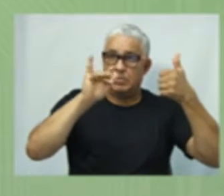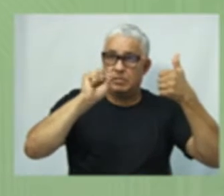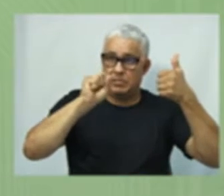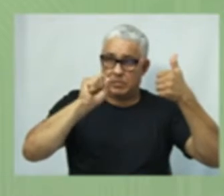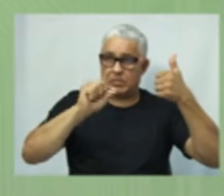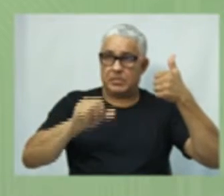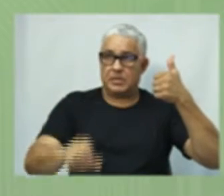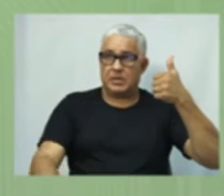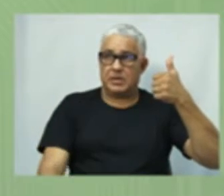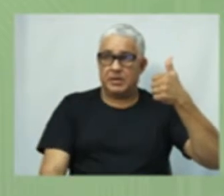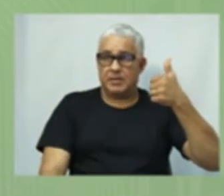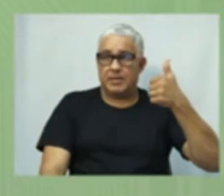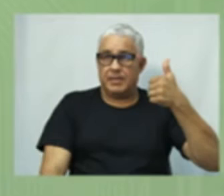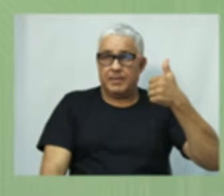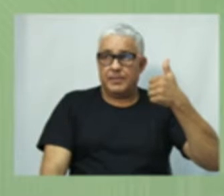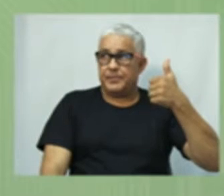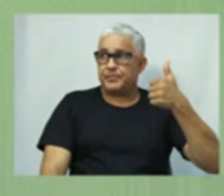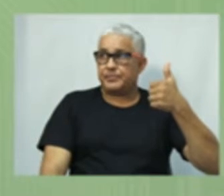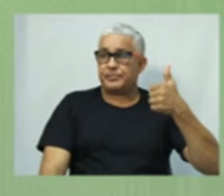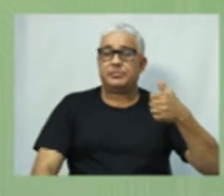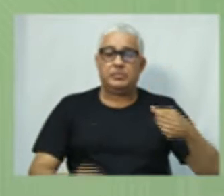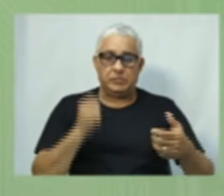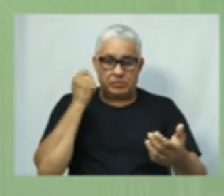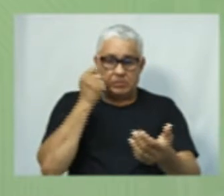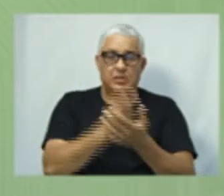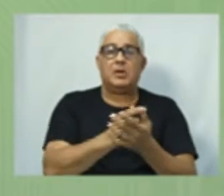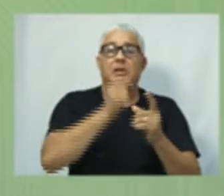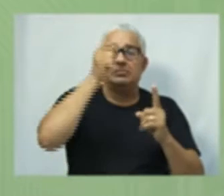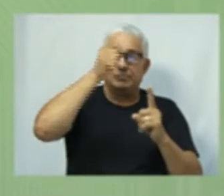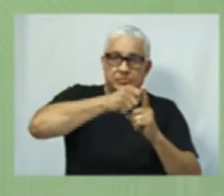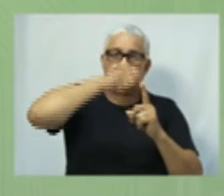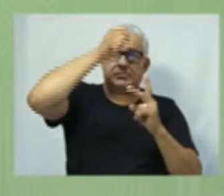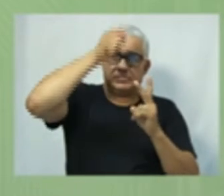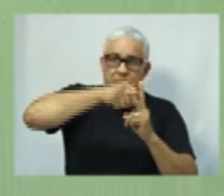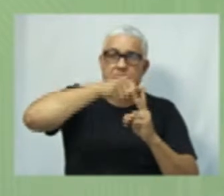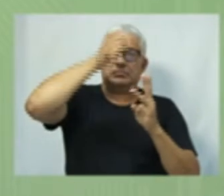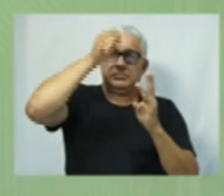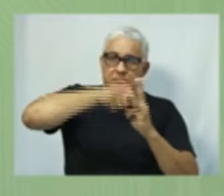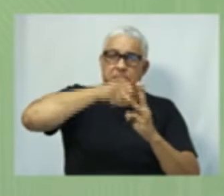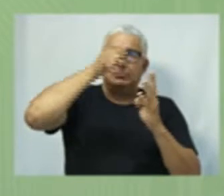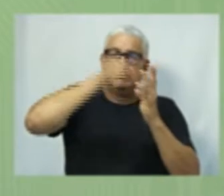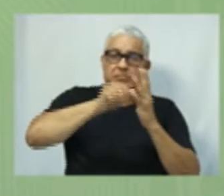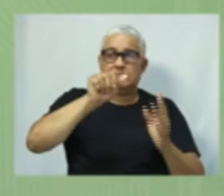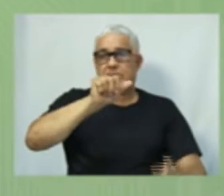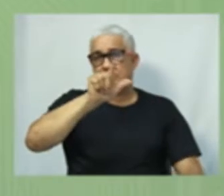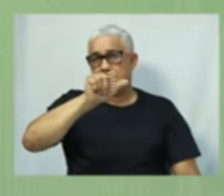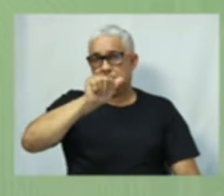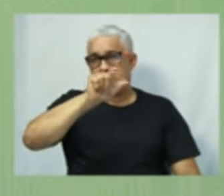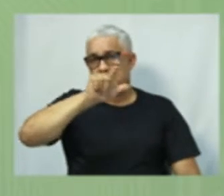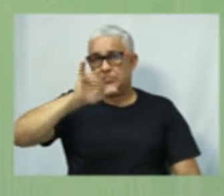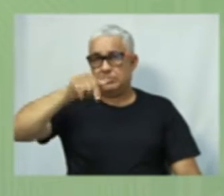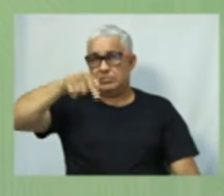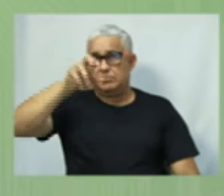O PIS, ele deverá ser pago mensalmente. E qual é a alíquota do PIS?